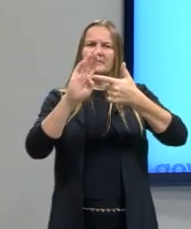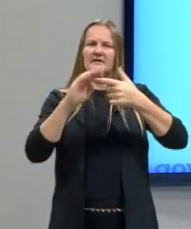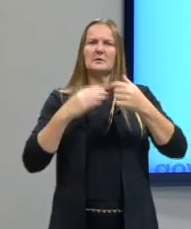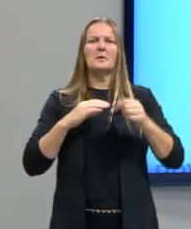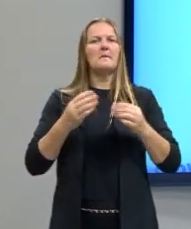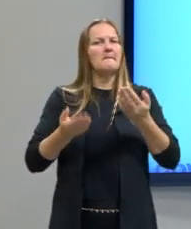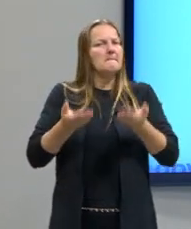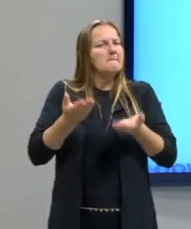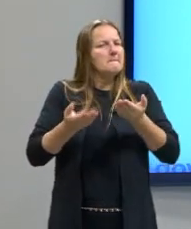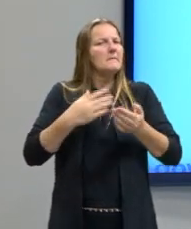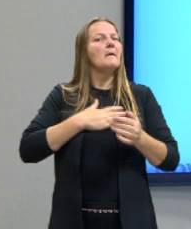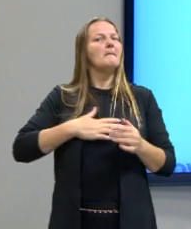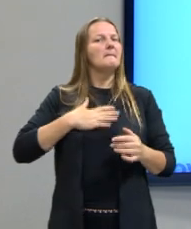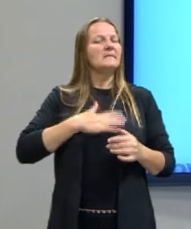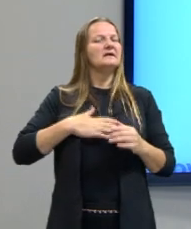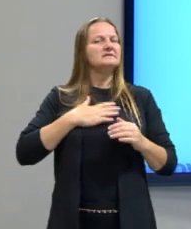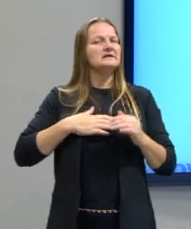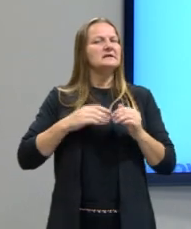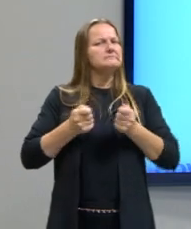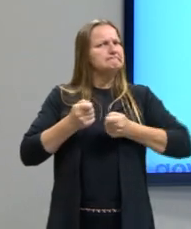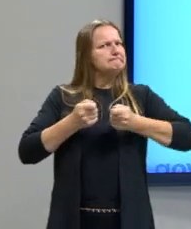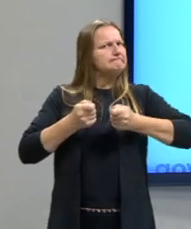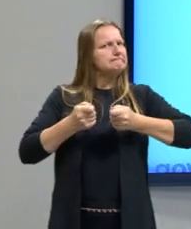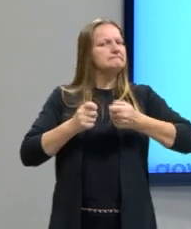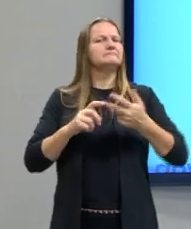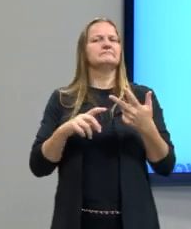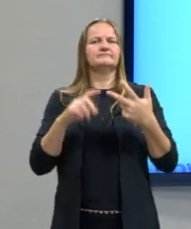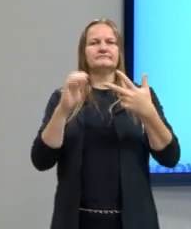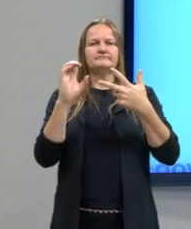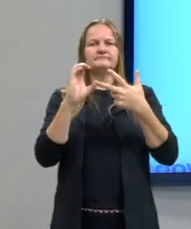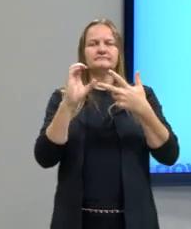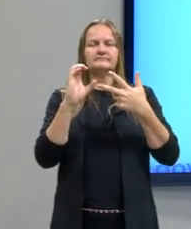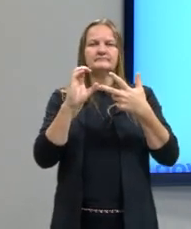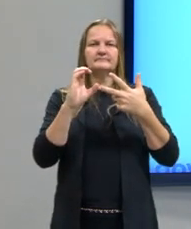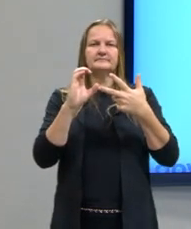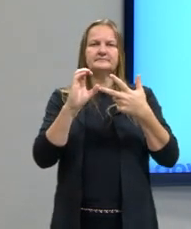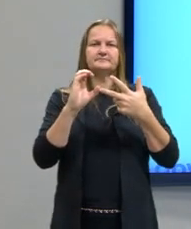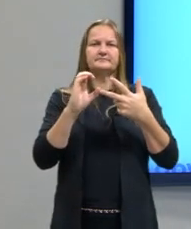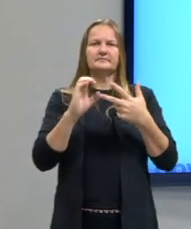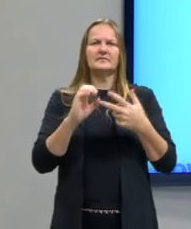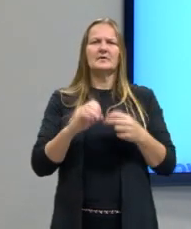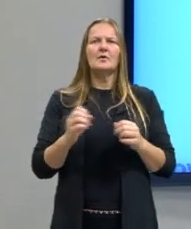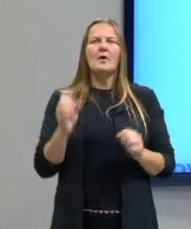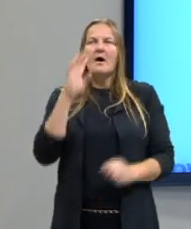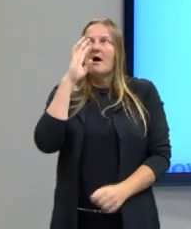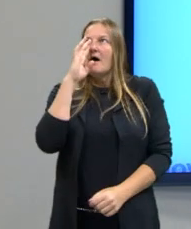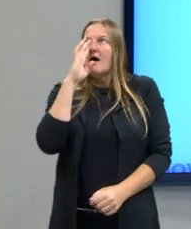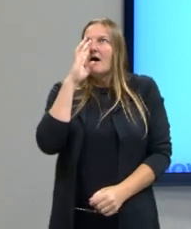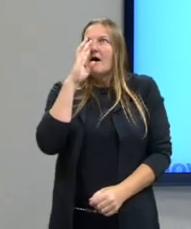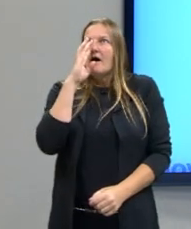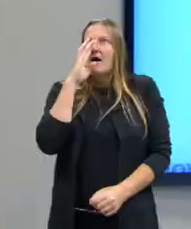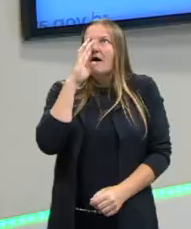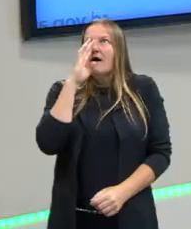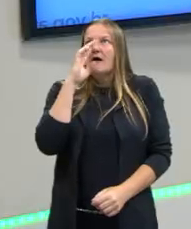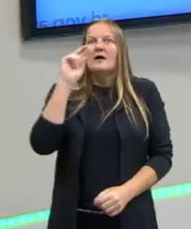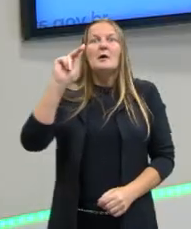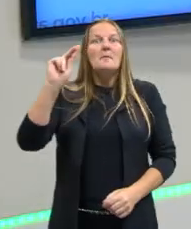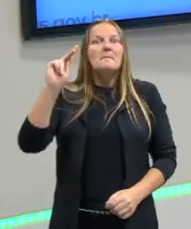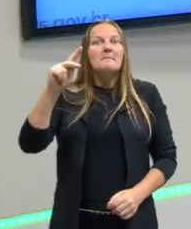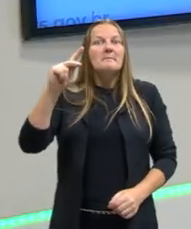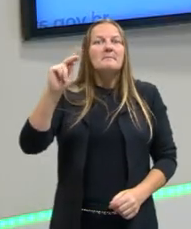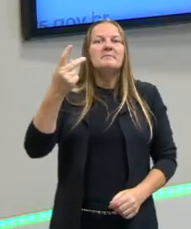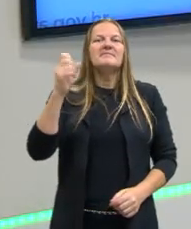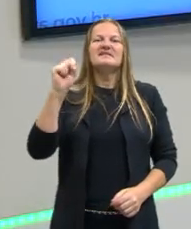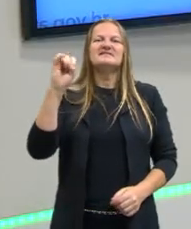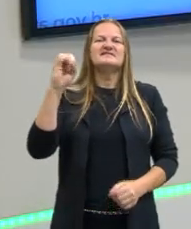Prazeres de certa forma sim mas não era e o portanto a questão né contemplação das vezes não a phisis